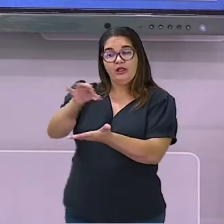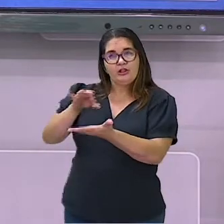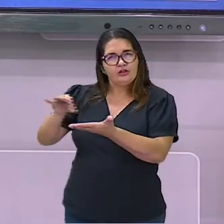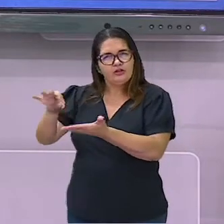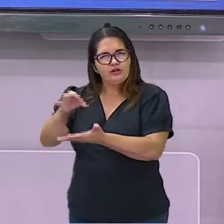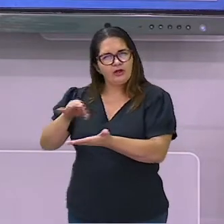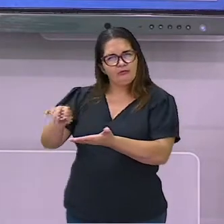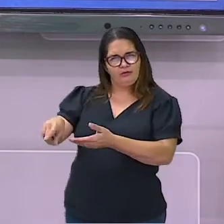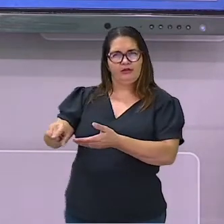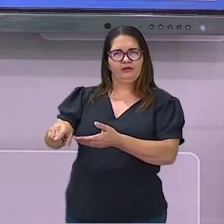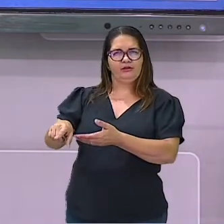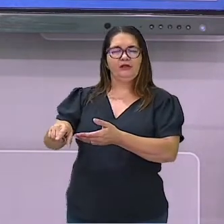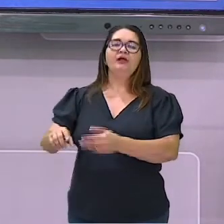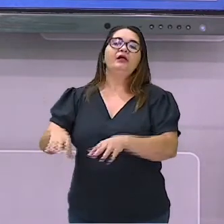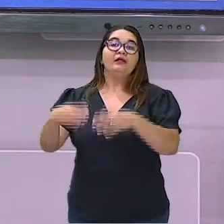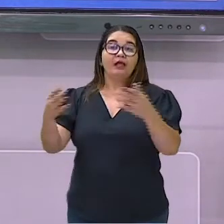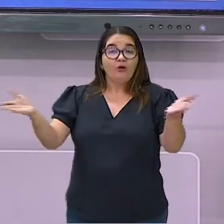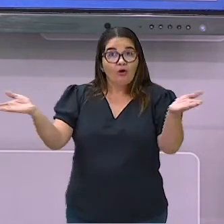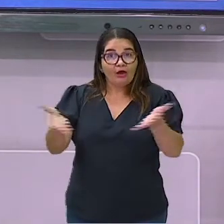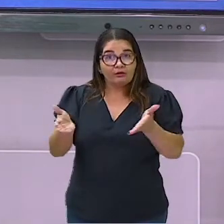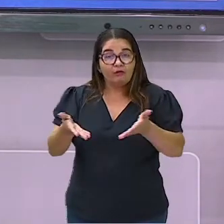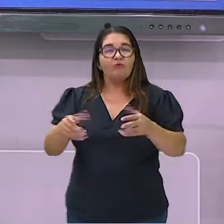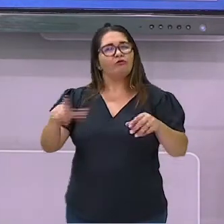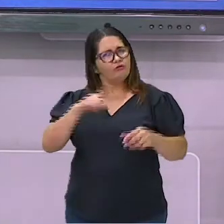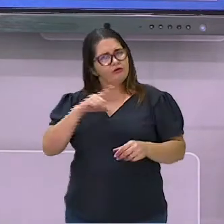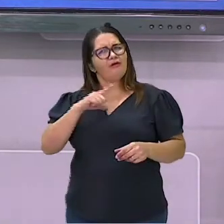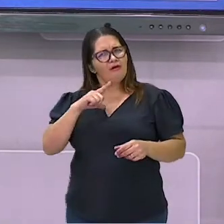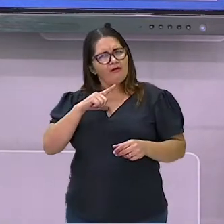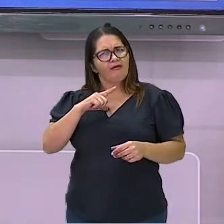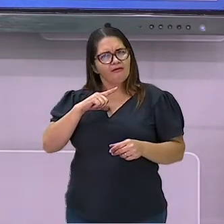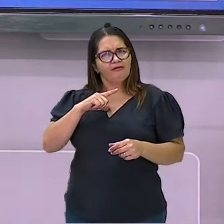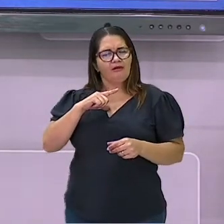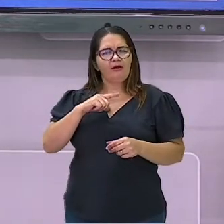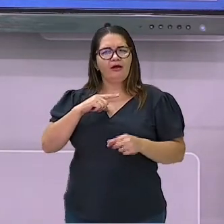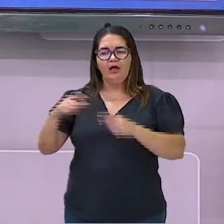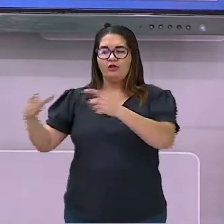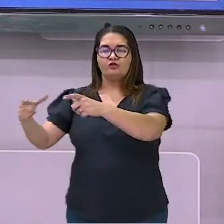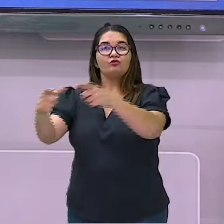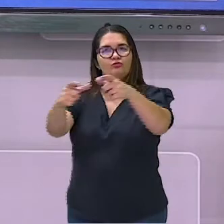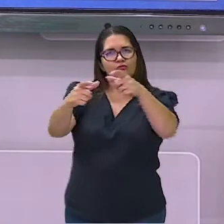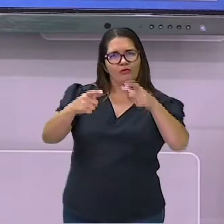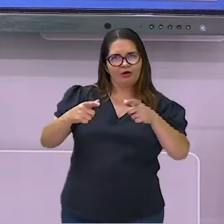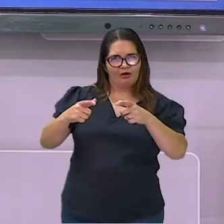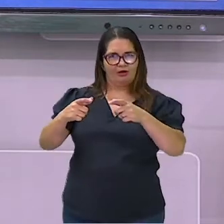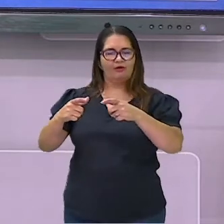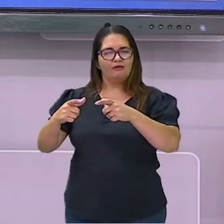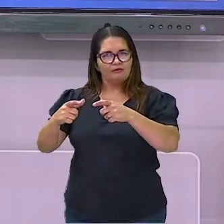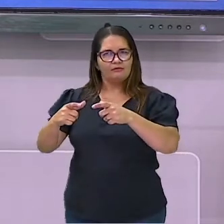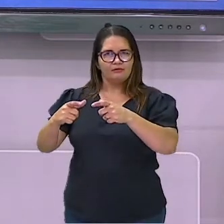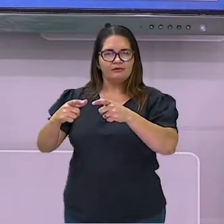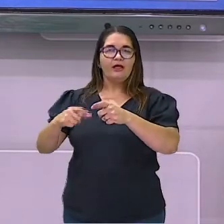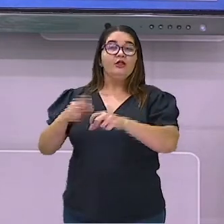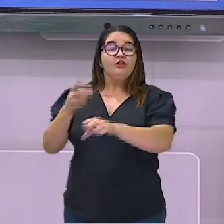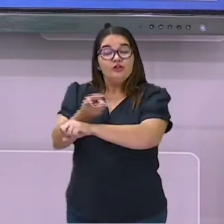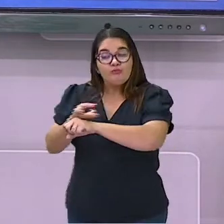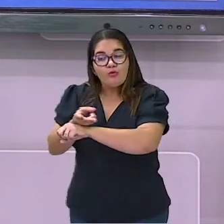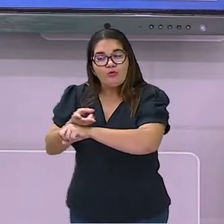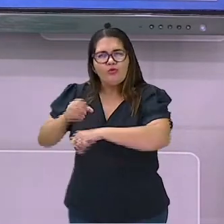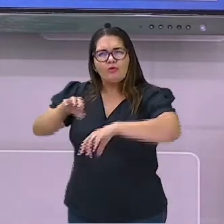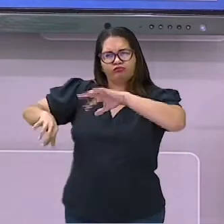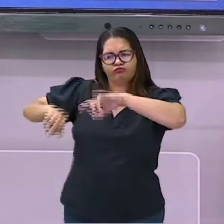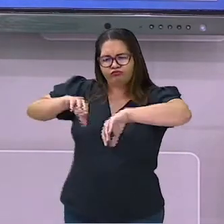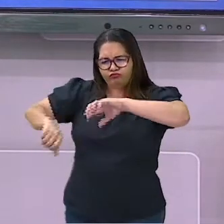na mina de Potosí é uma mina ainda em atividade. Já os portugueses